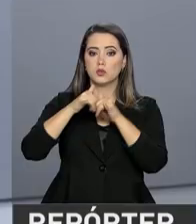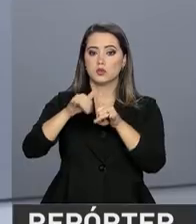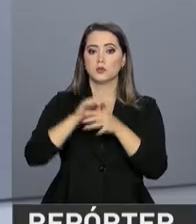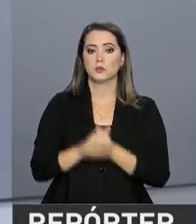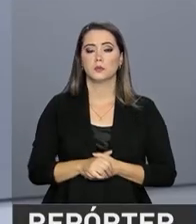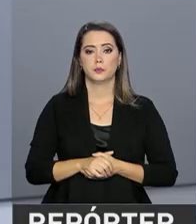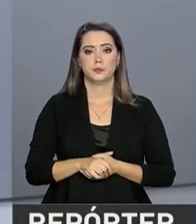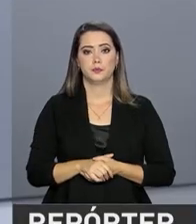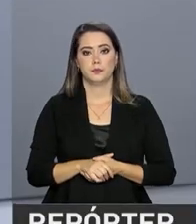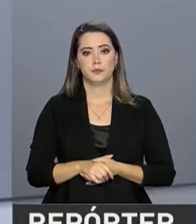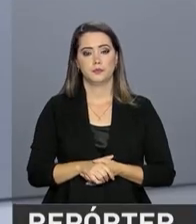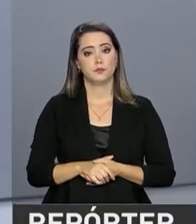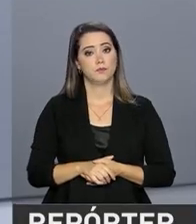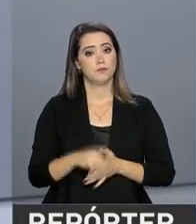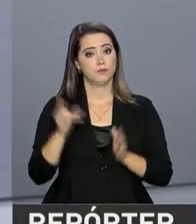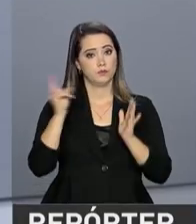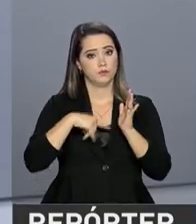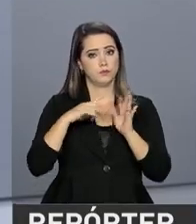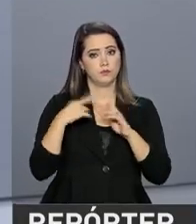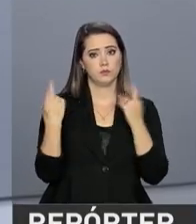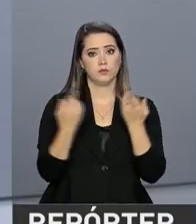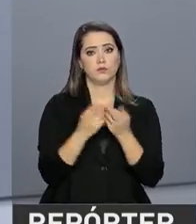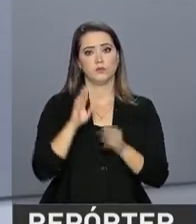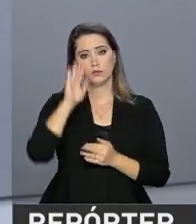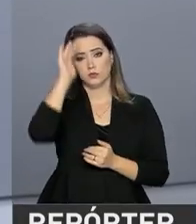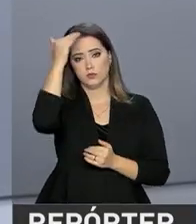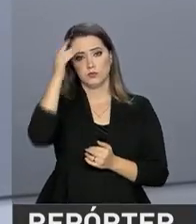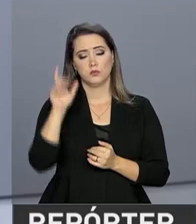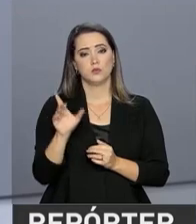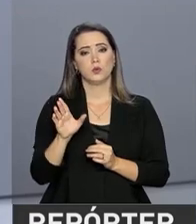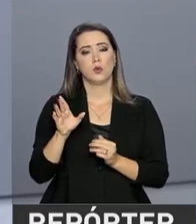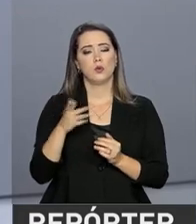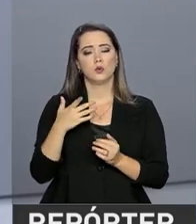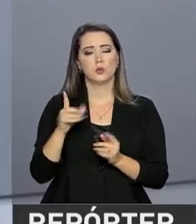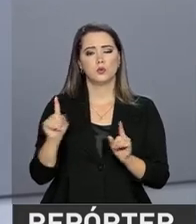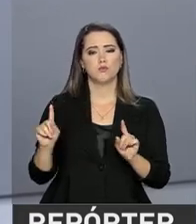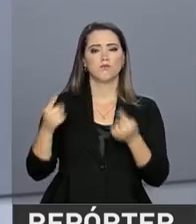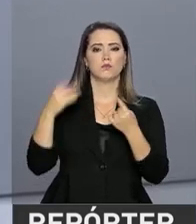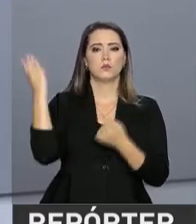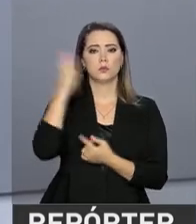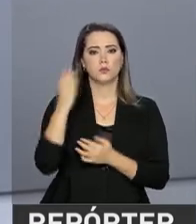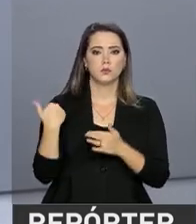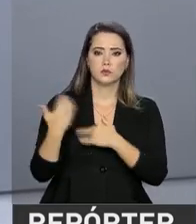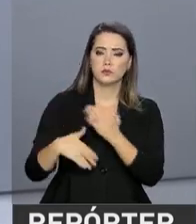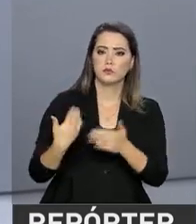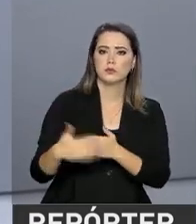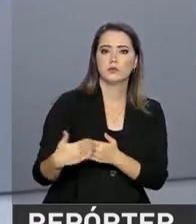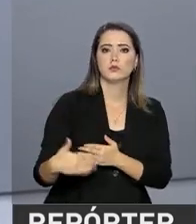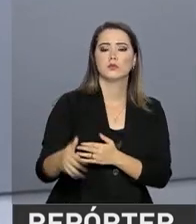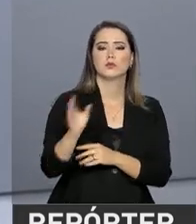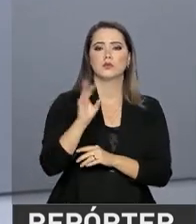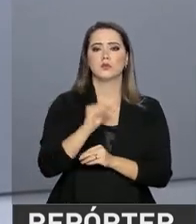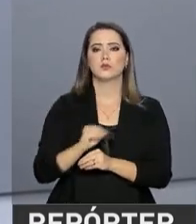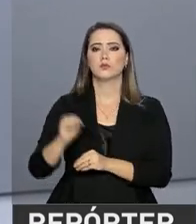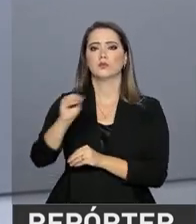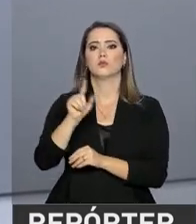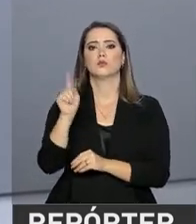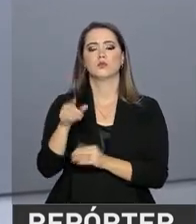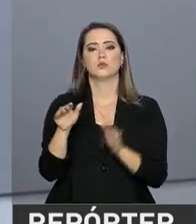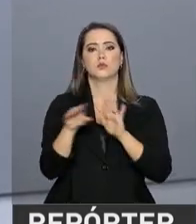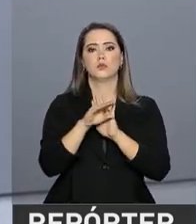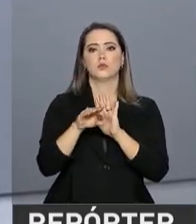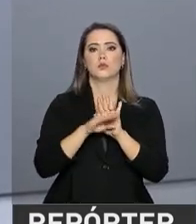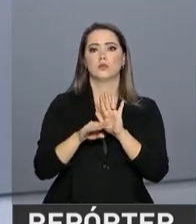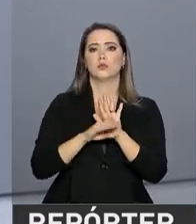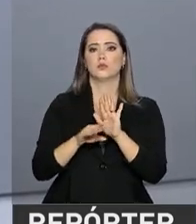elétrica. Um documento que reúne os principais desafios do Brasil na trajetória do desenvolvimento sustentável. Esse